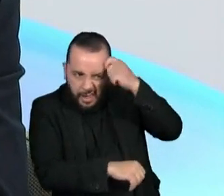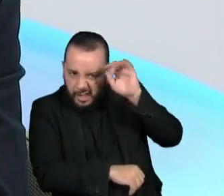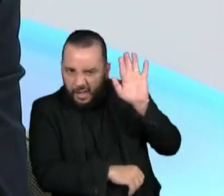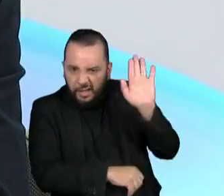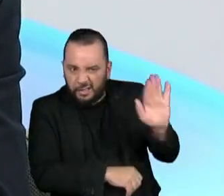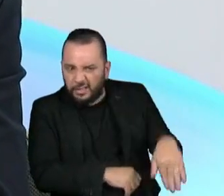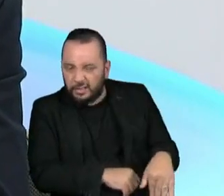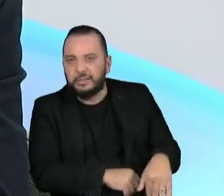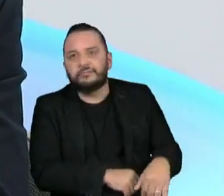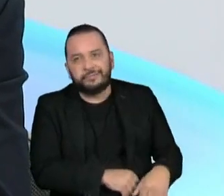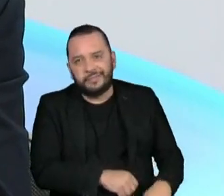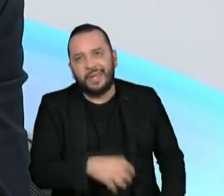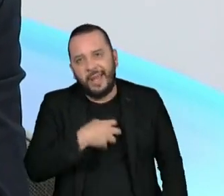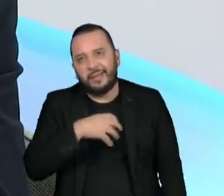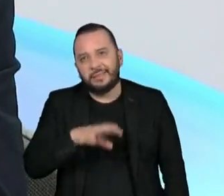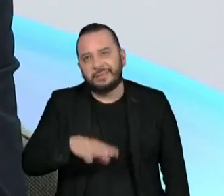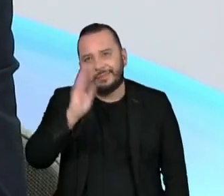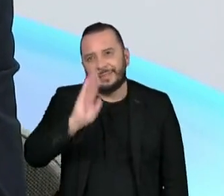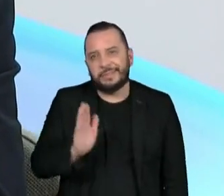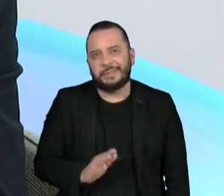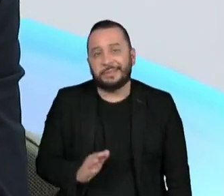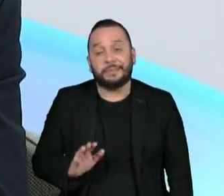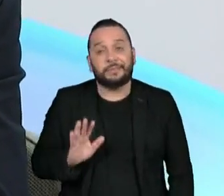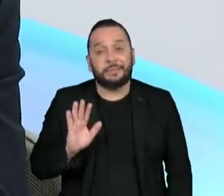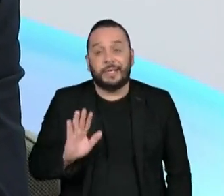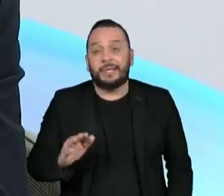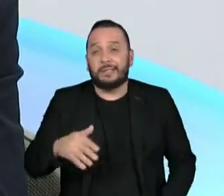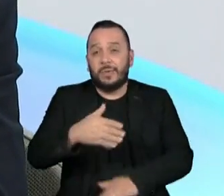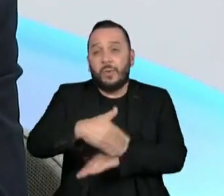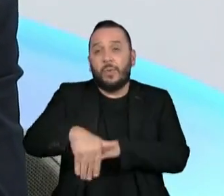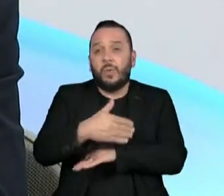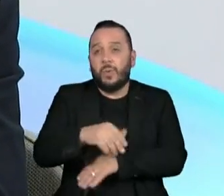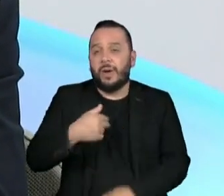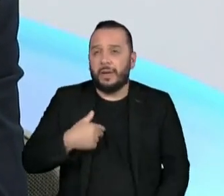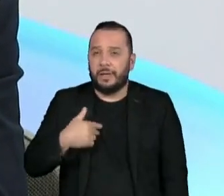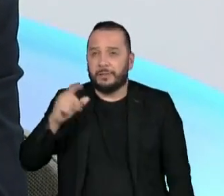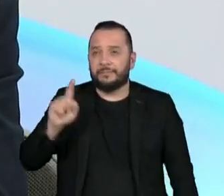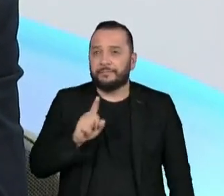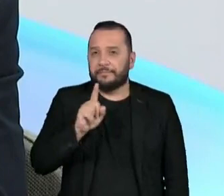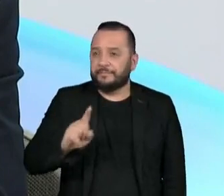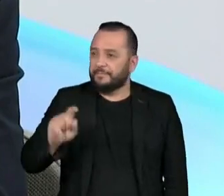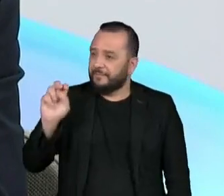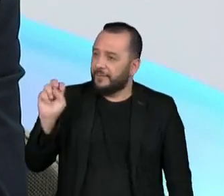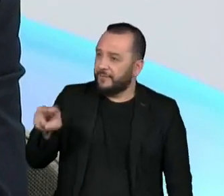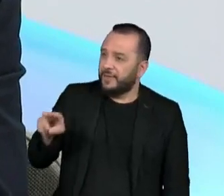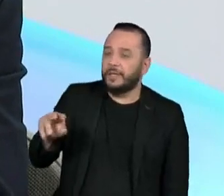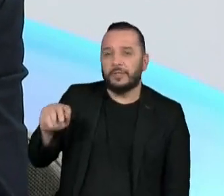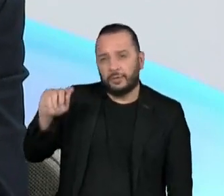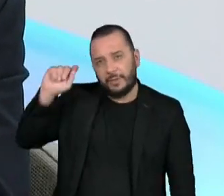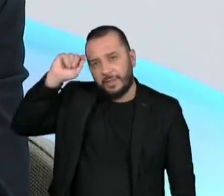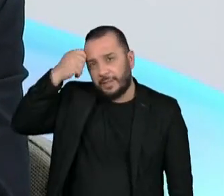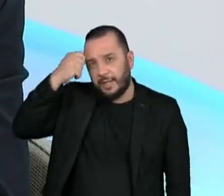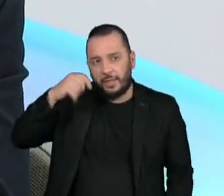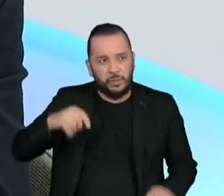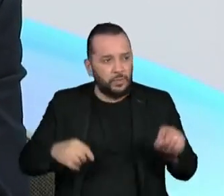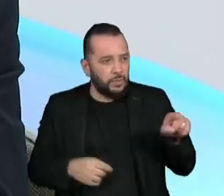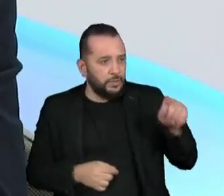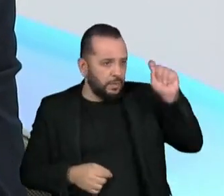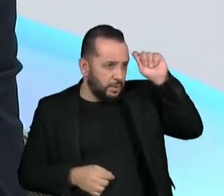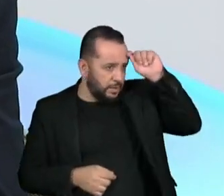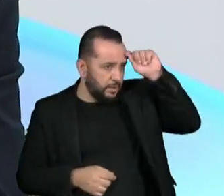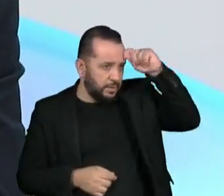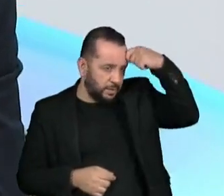de oportunidades porque às vezes o caminho pelas ruas e olha essa população afrodescendente e